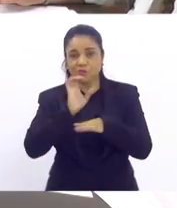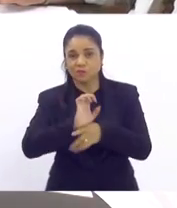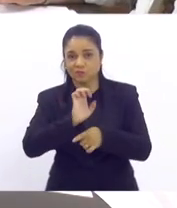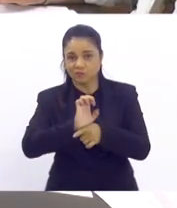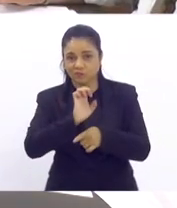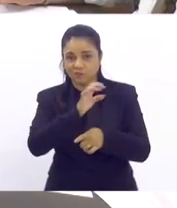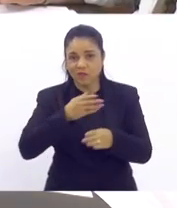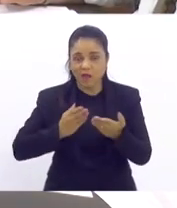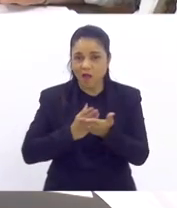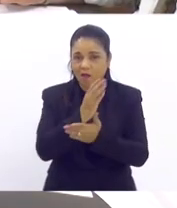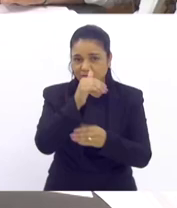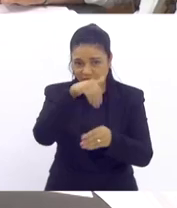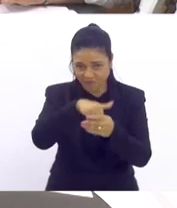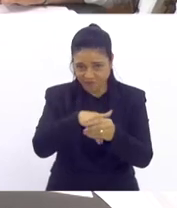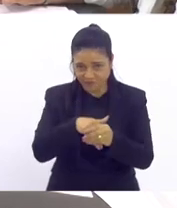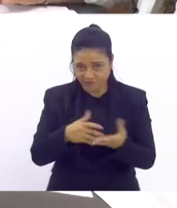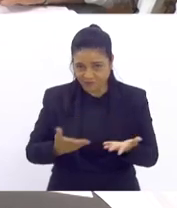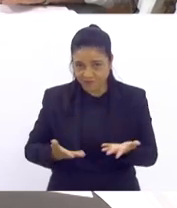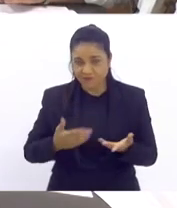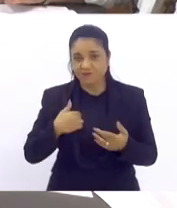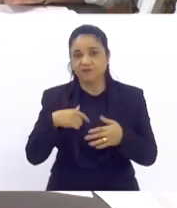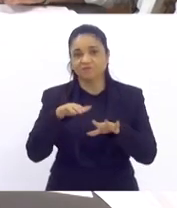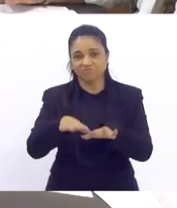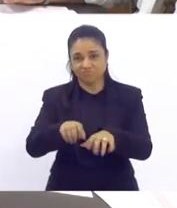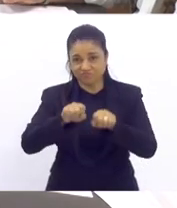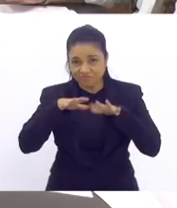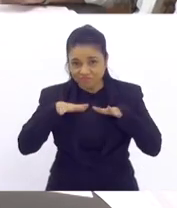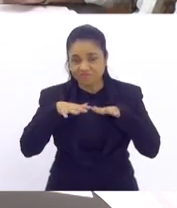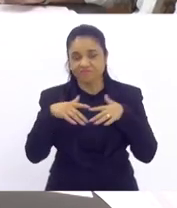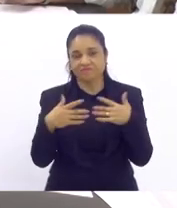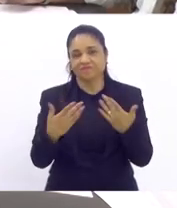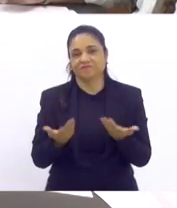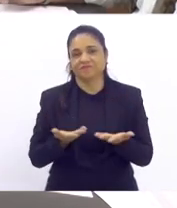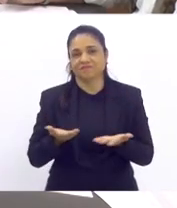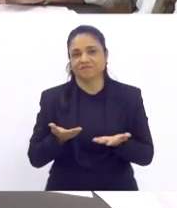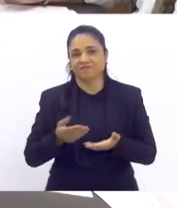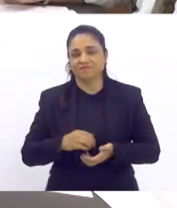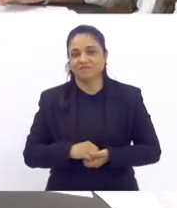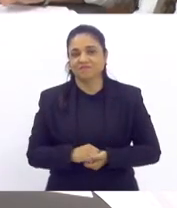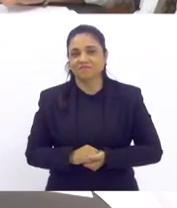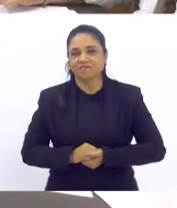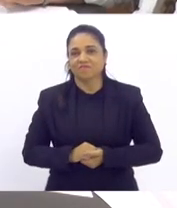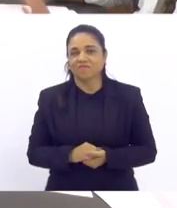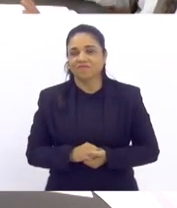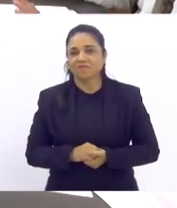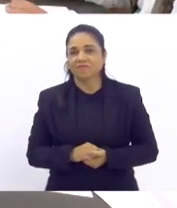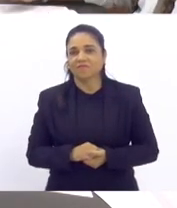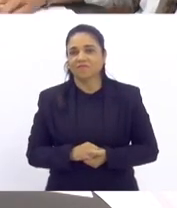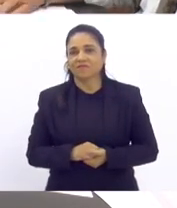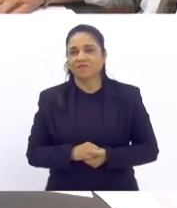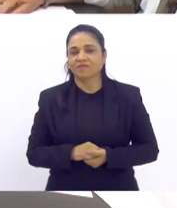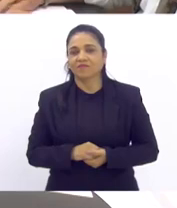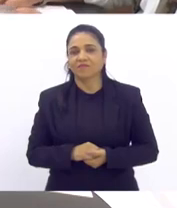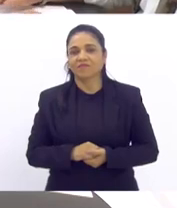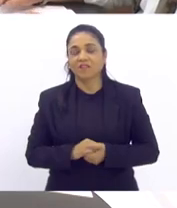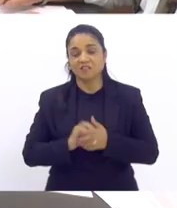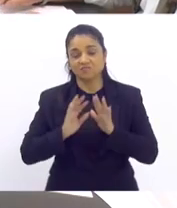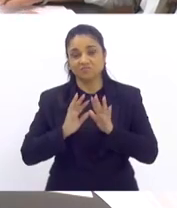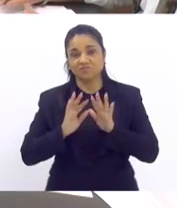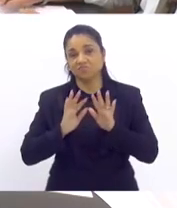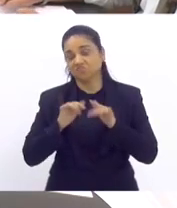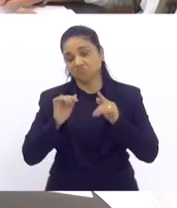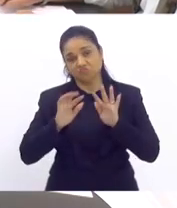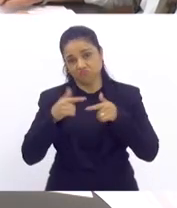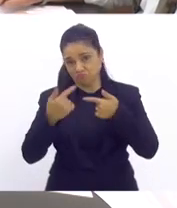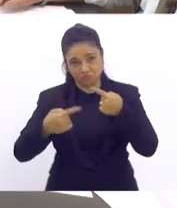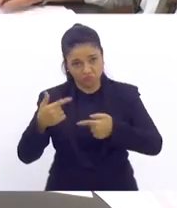aprovada nessa nessa nessa Seara aqui então encerrada não